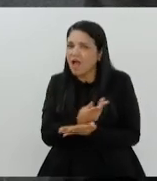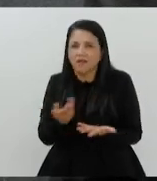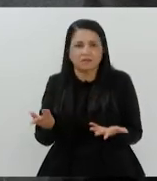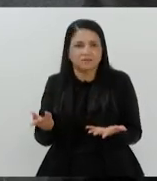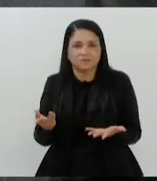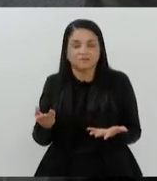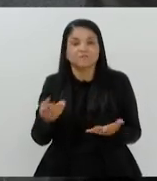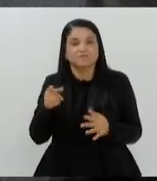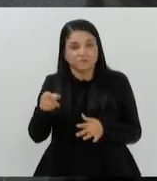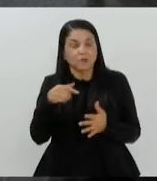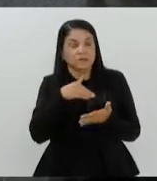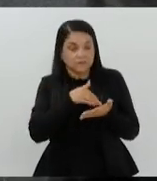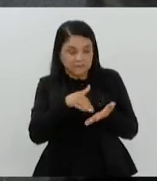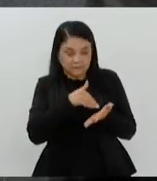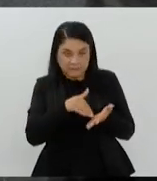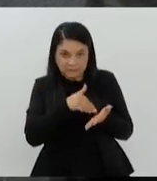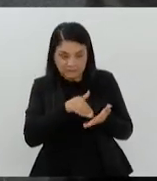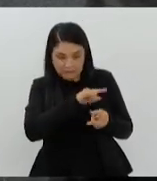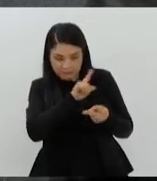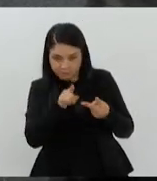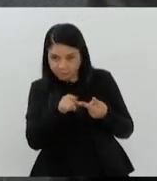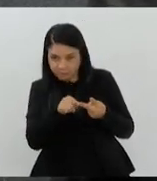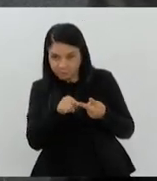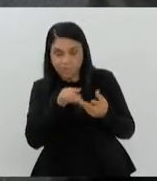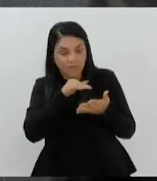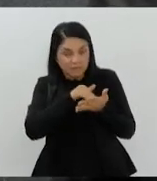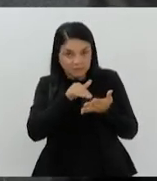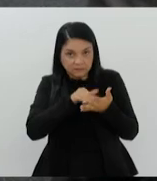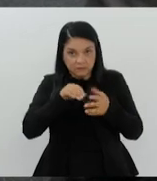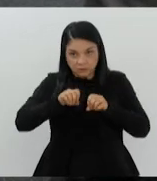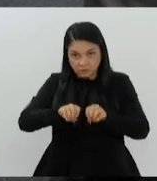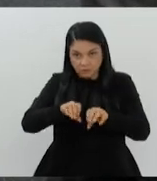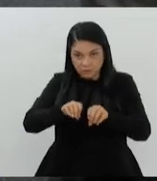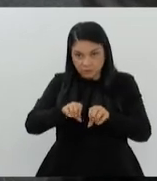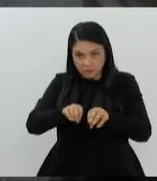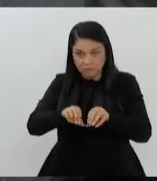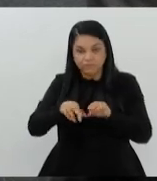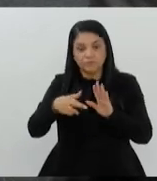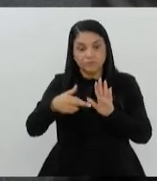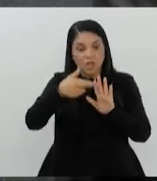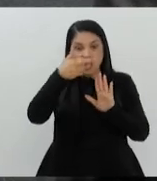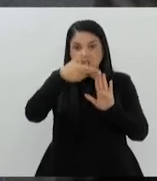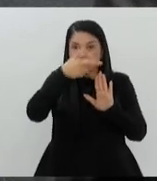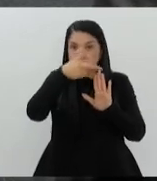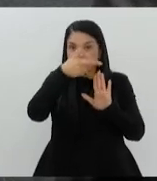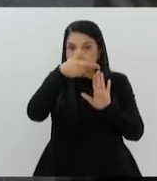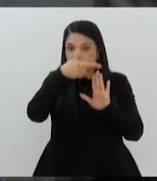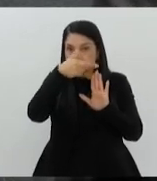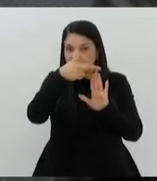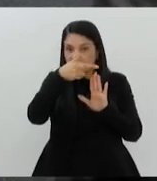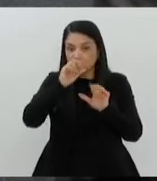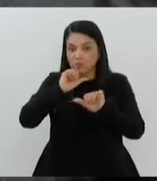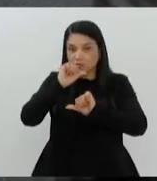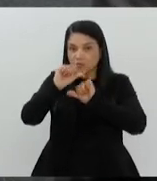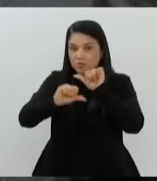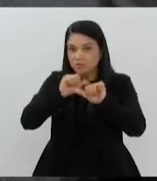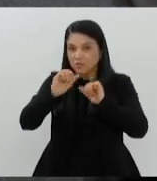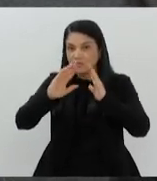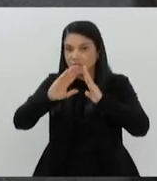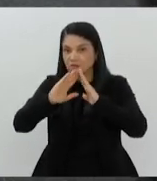lamentavelmente, a secretária de Educação ela baixou uma resolução transformando a